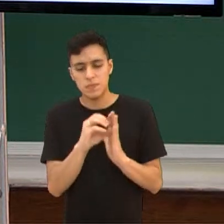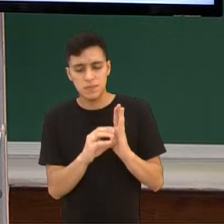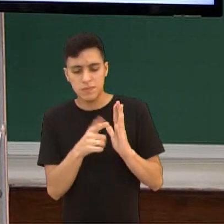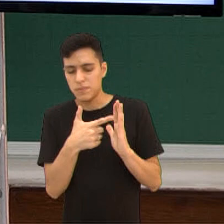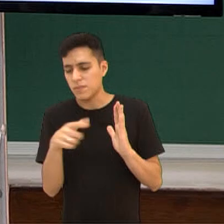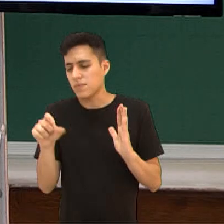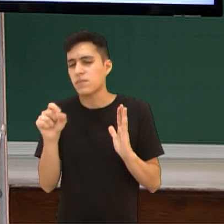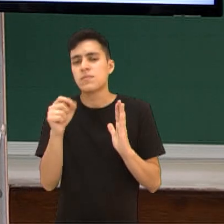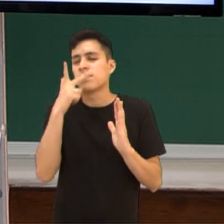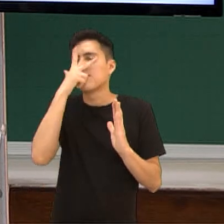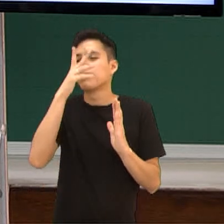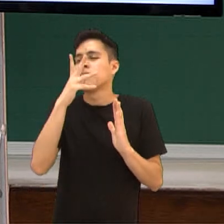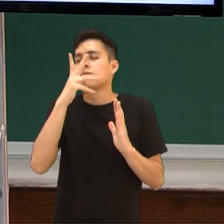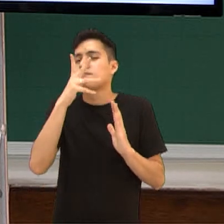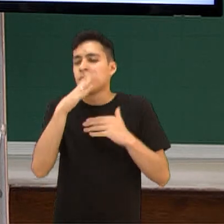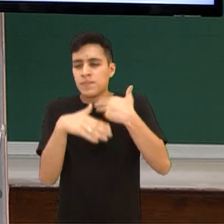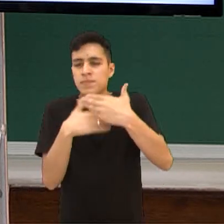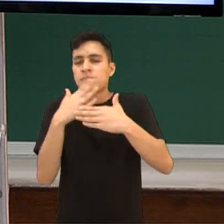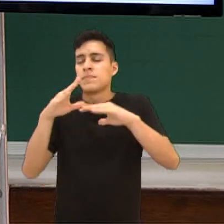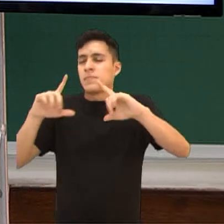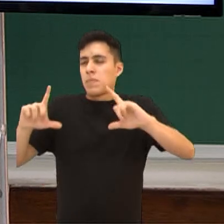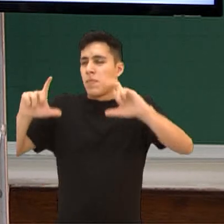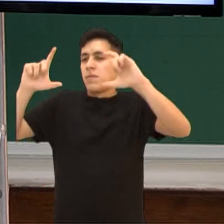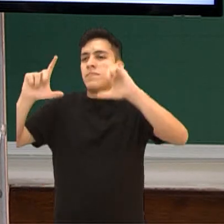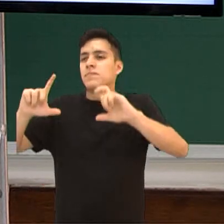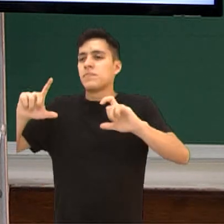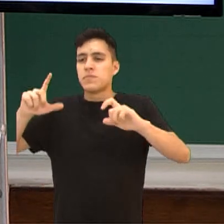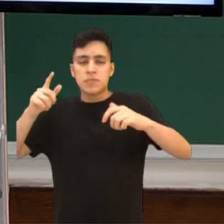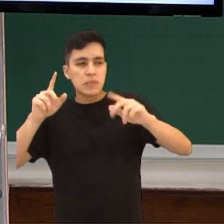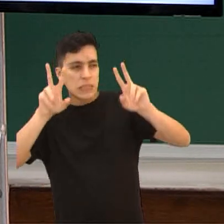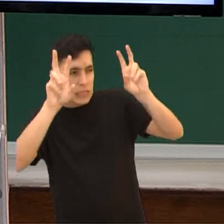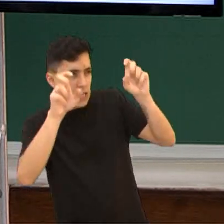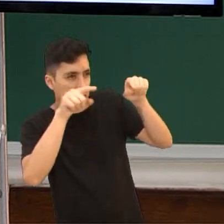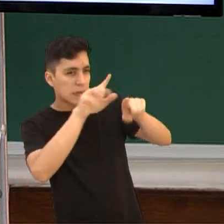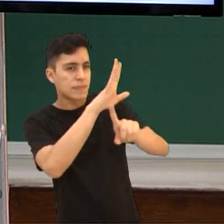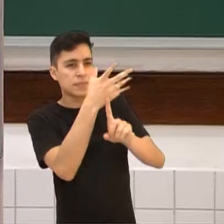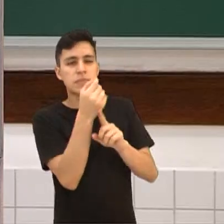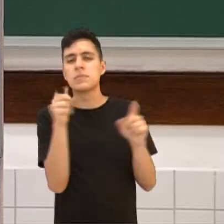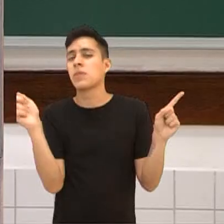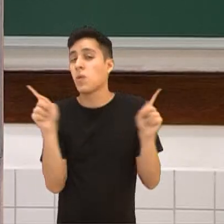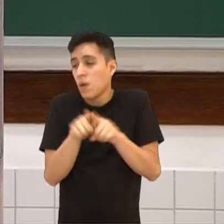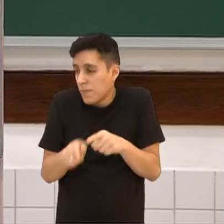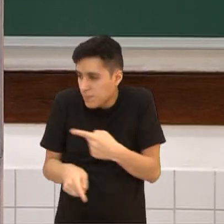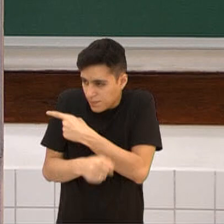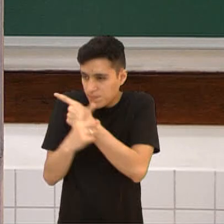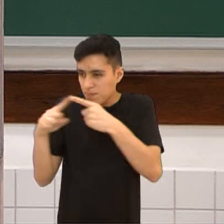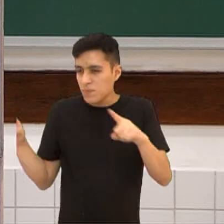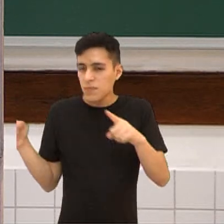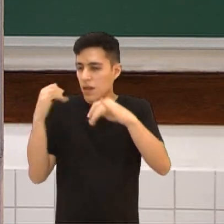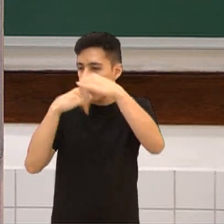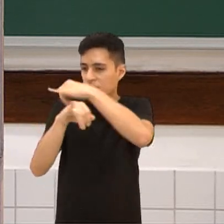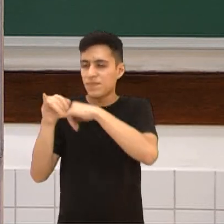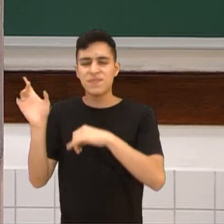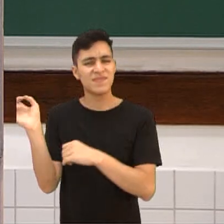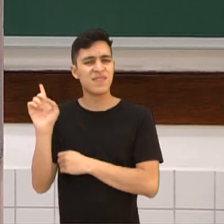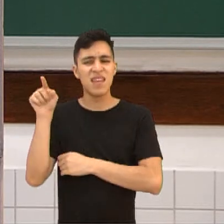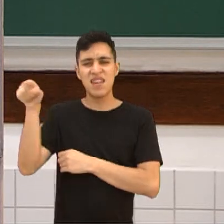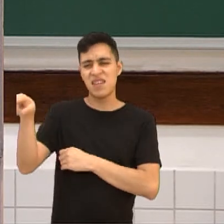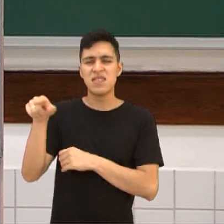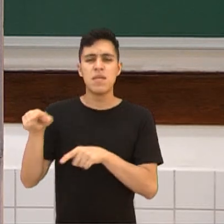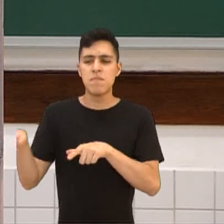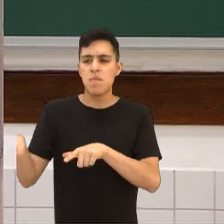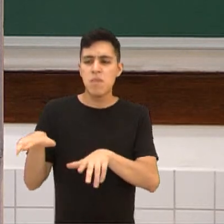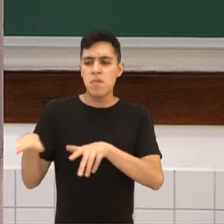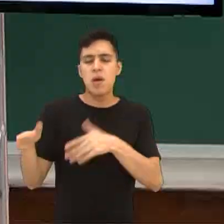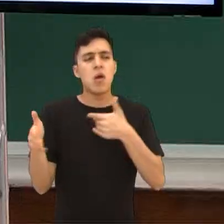ali, demorou um pouco para a fotografia ser considerada arte. Fizeram a mesma coisa com a música eletrônica. Falaram, não, esse negócio de fazer batida